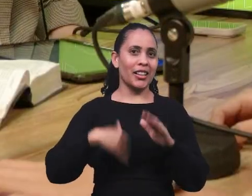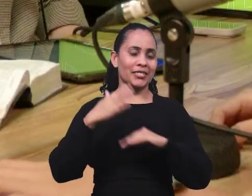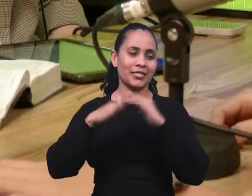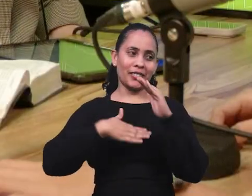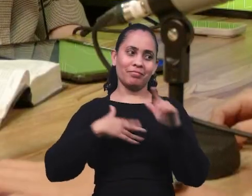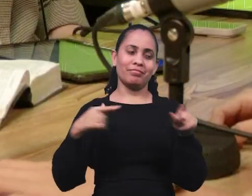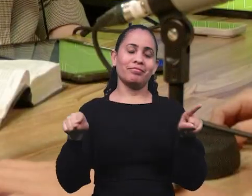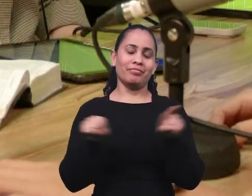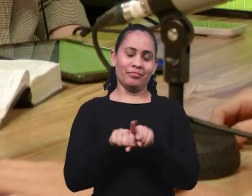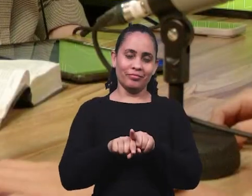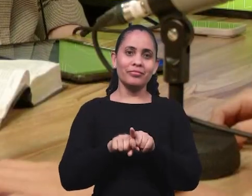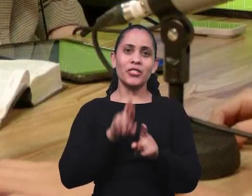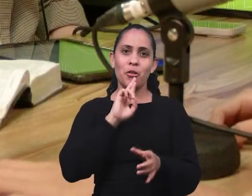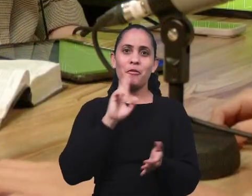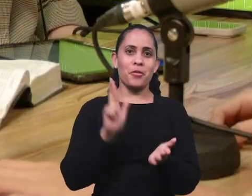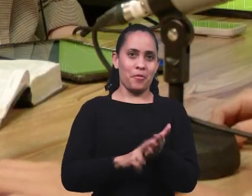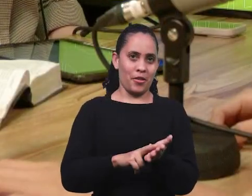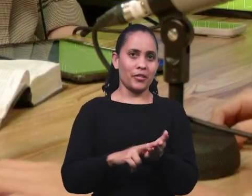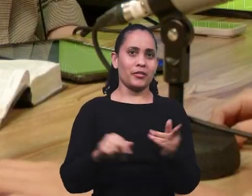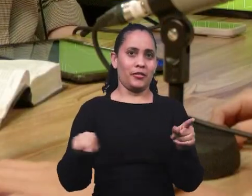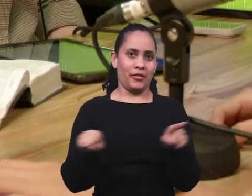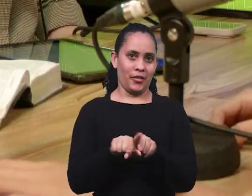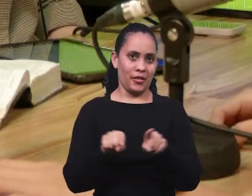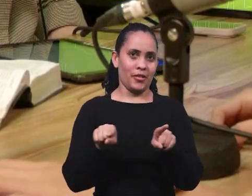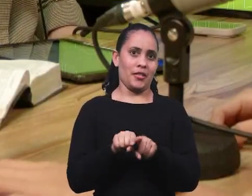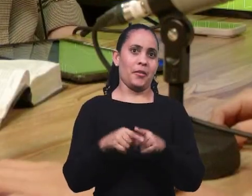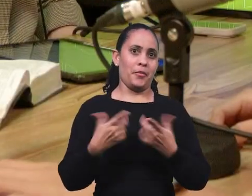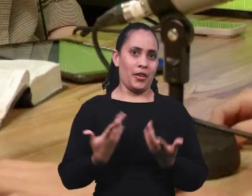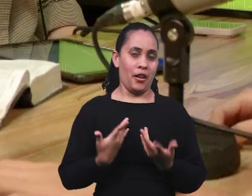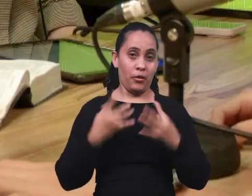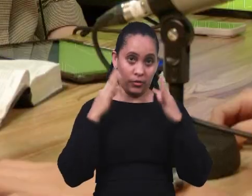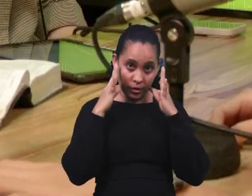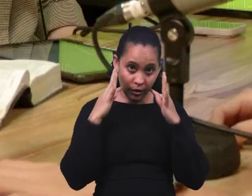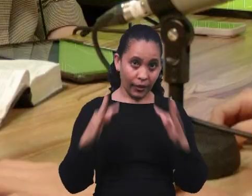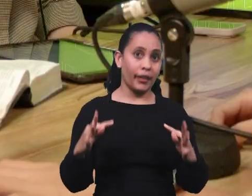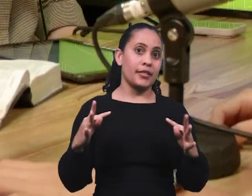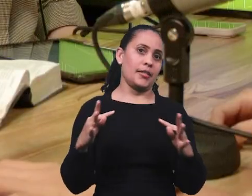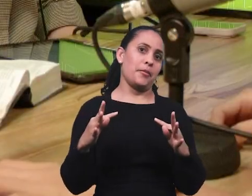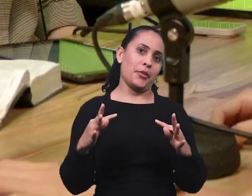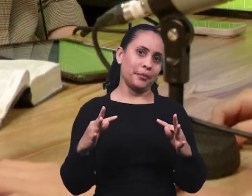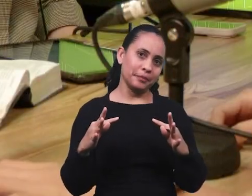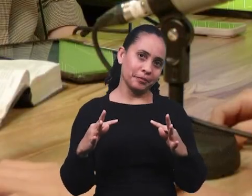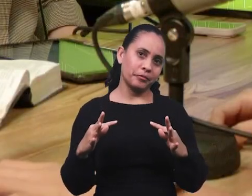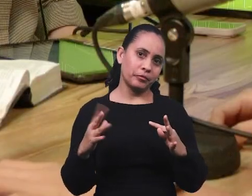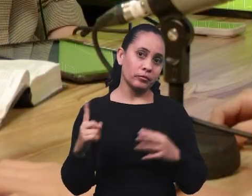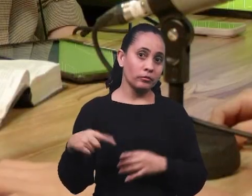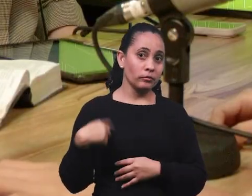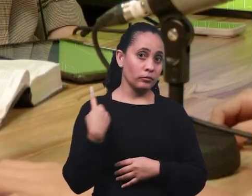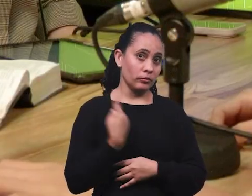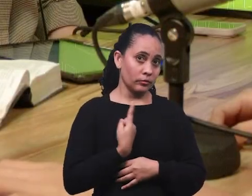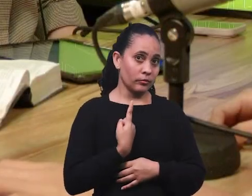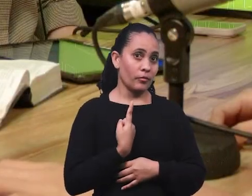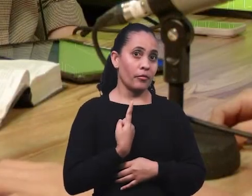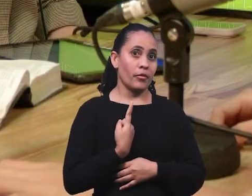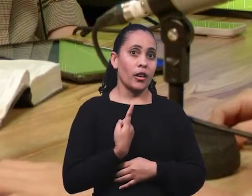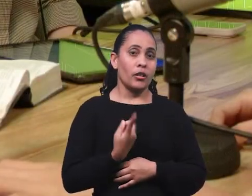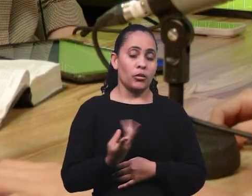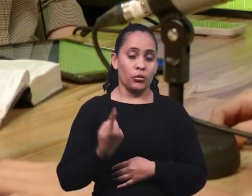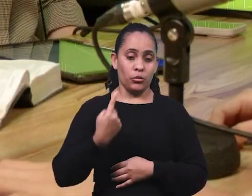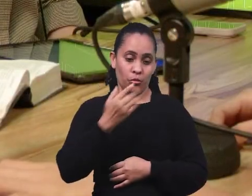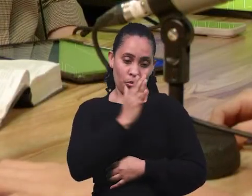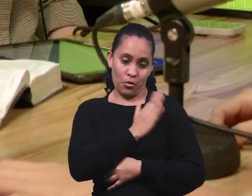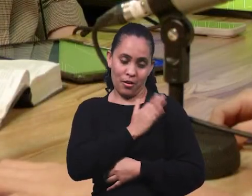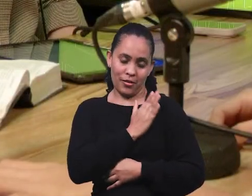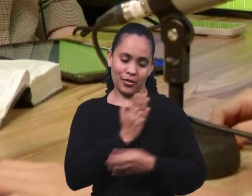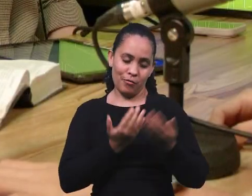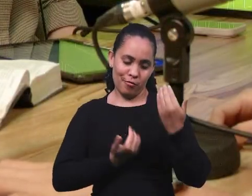através dos dons. Dos dons. Então, são as pedras, né? As pedras do testemunho. Porque quando a gente vai guardando